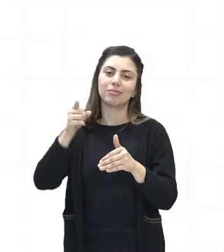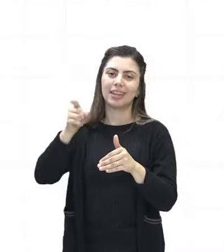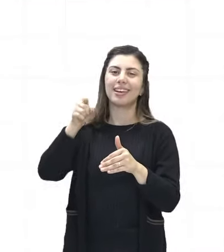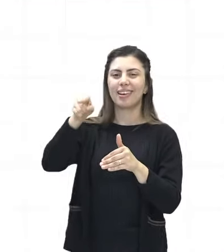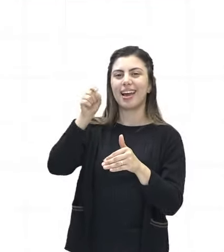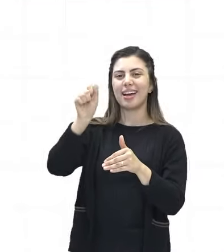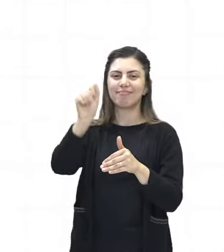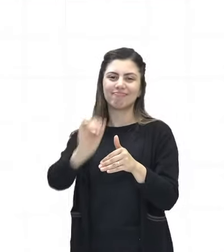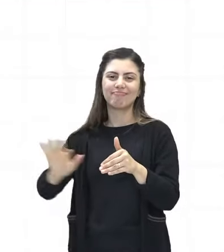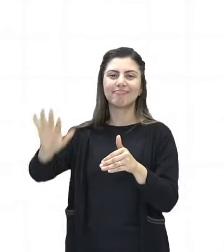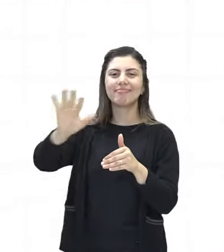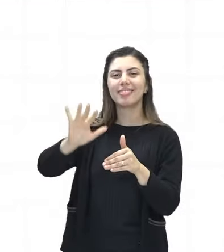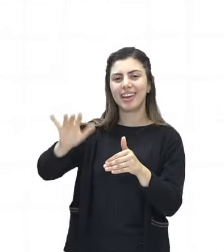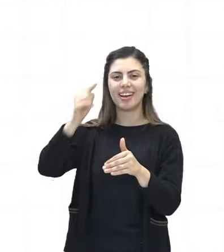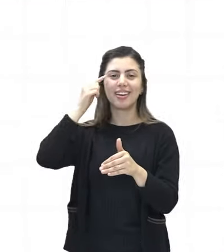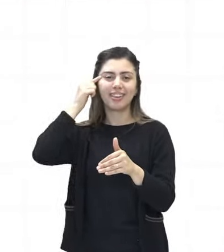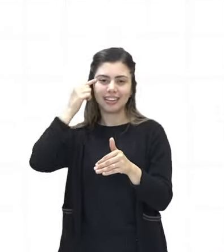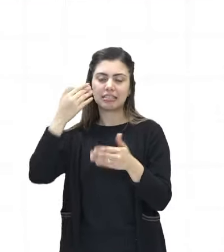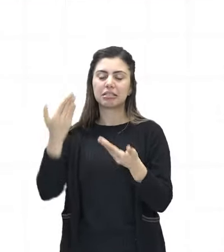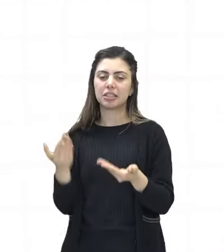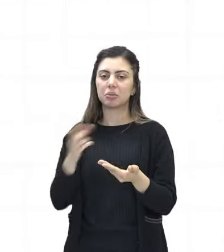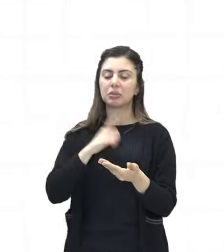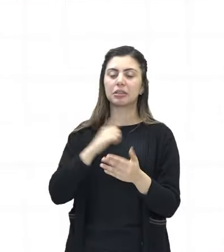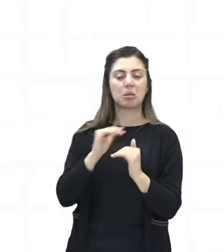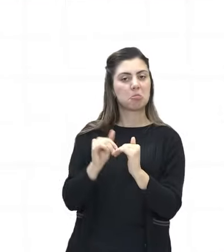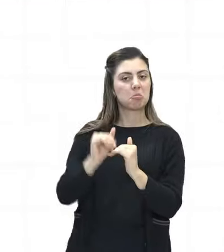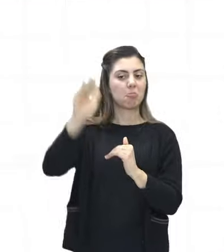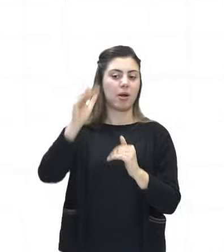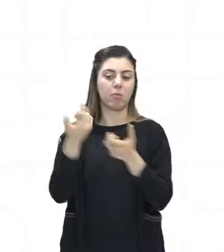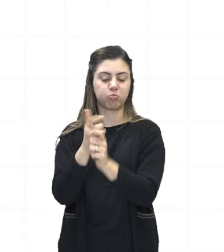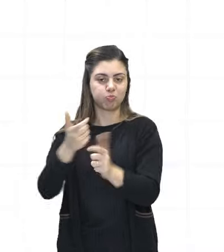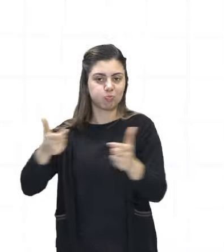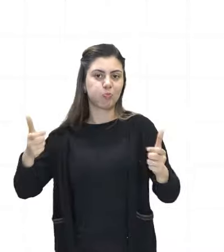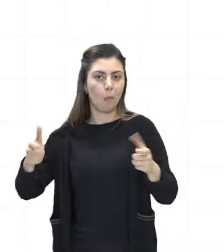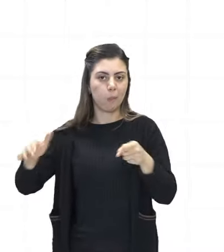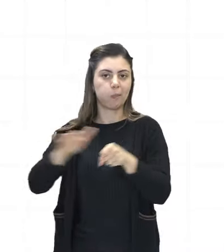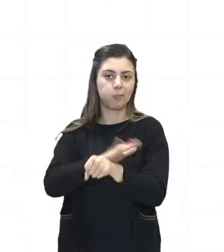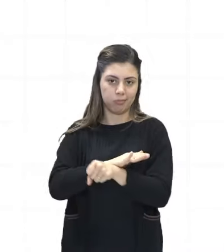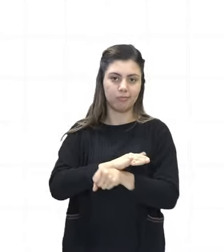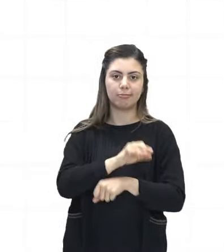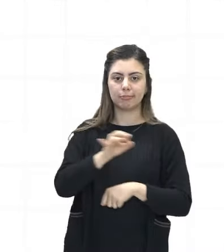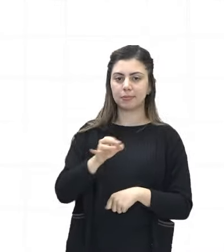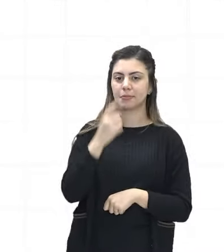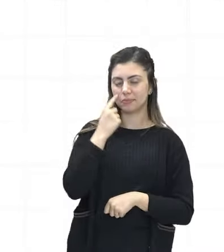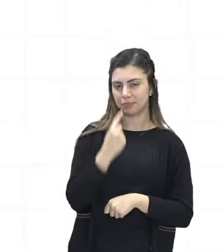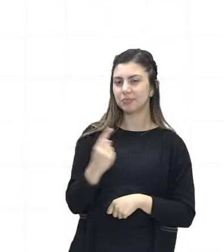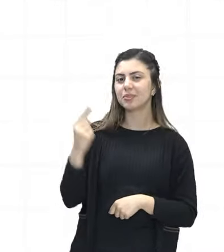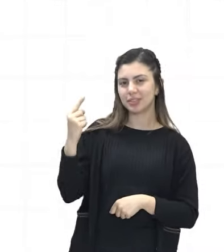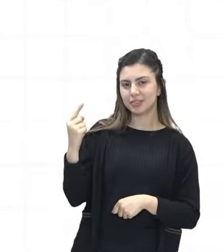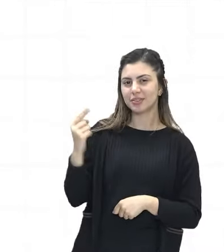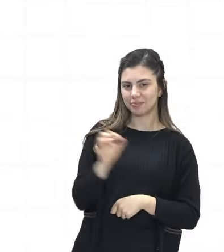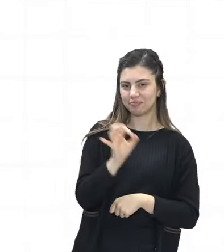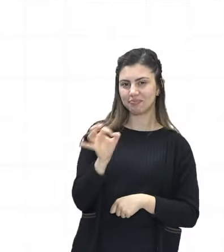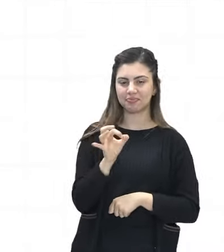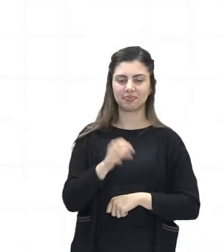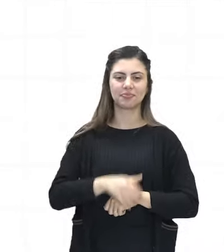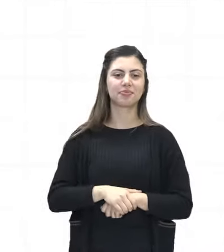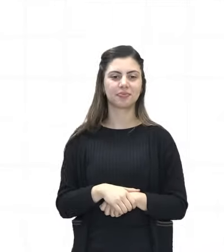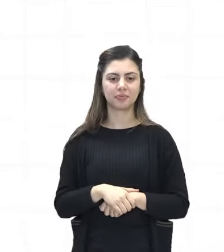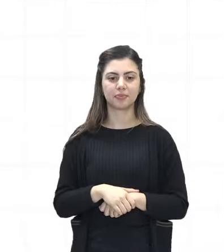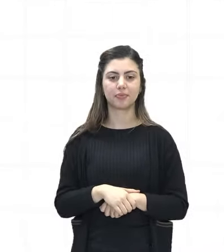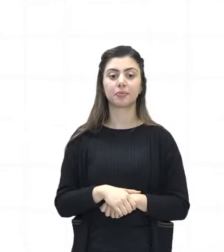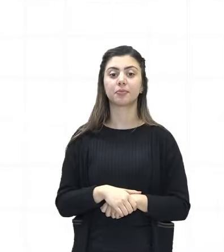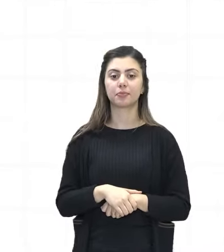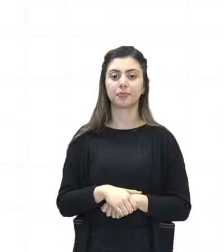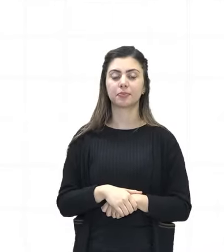asiático tá então a Ásia concentra ali o maior quantitativo populacional conforme vocês podem observar Tá certo Olha